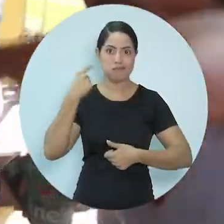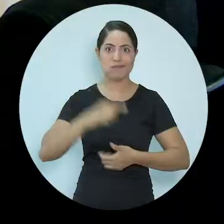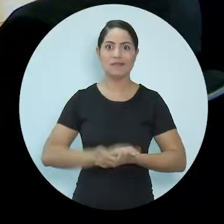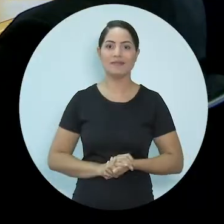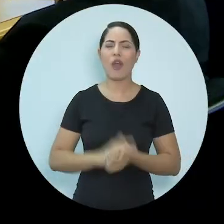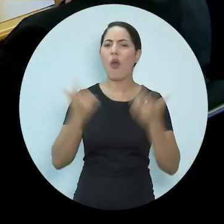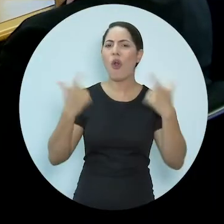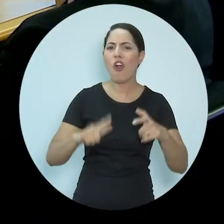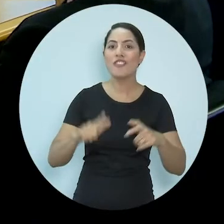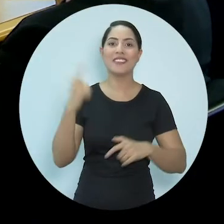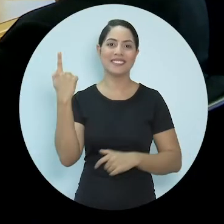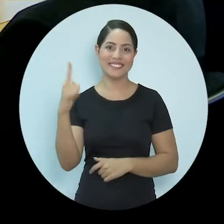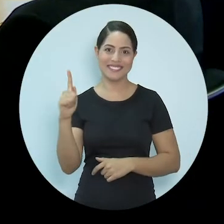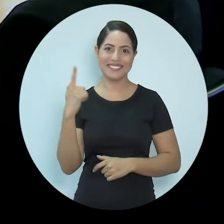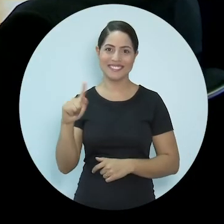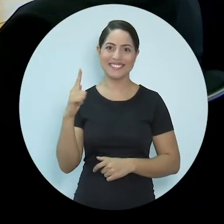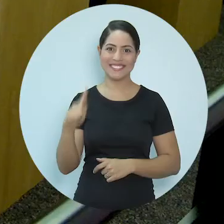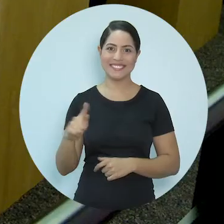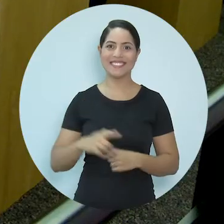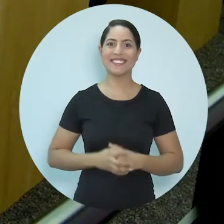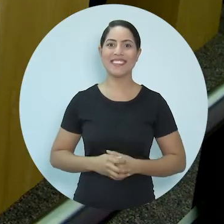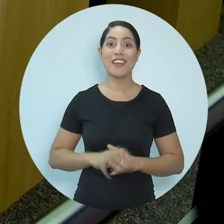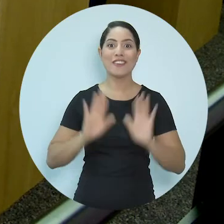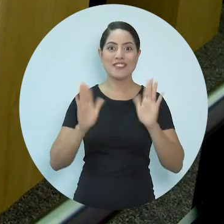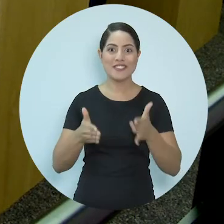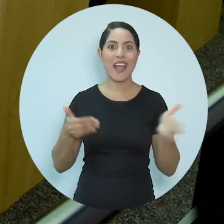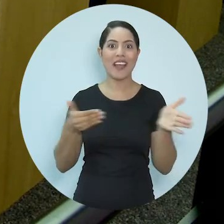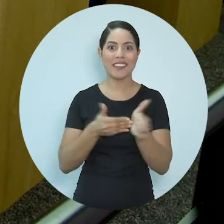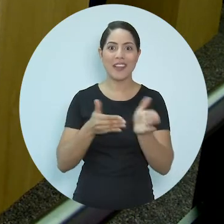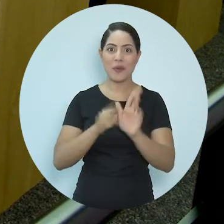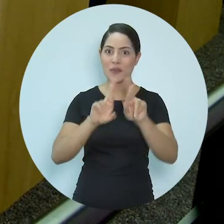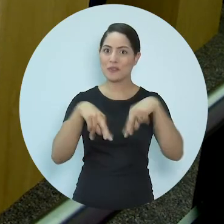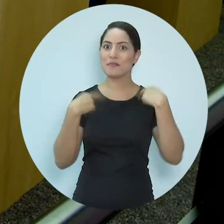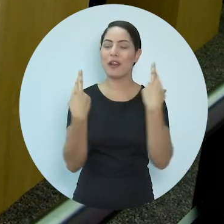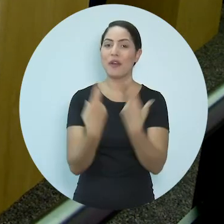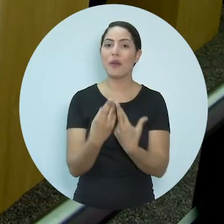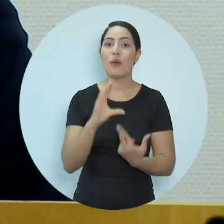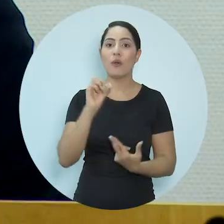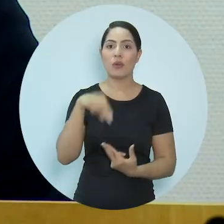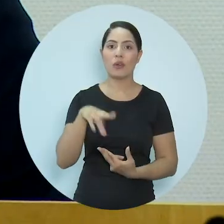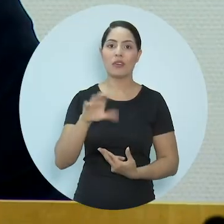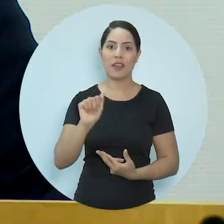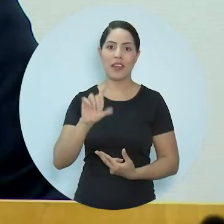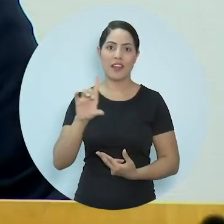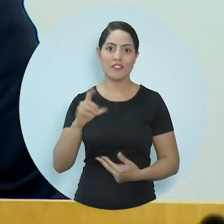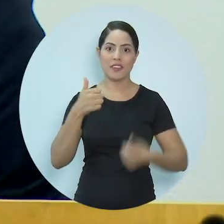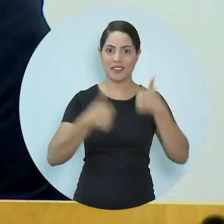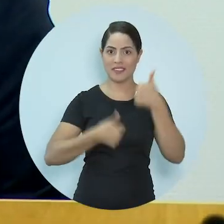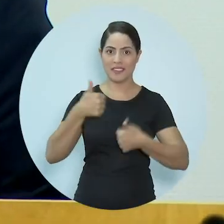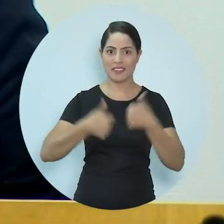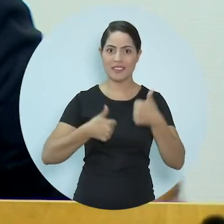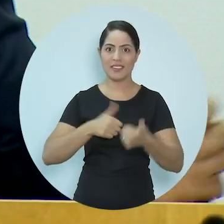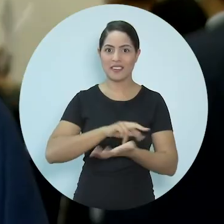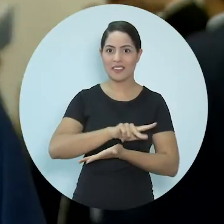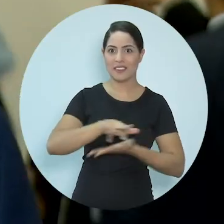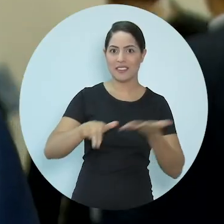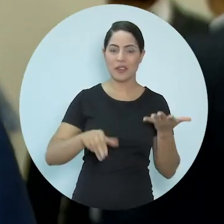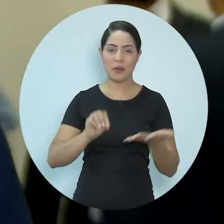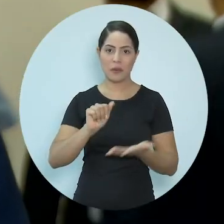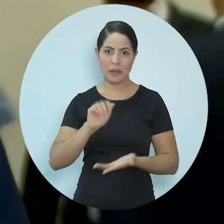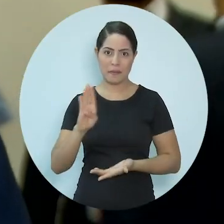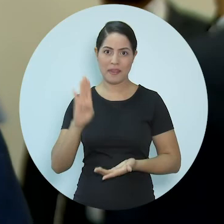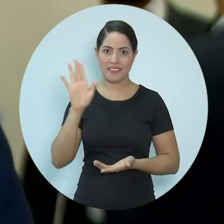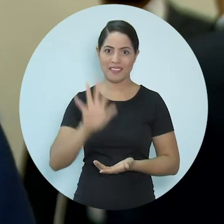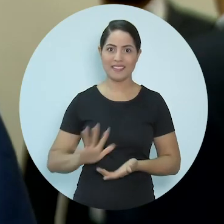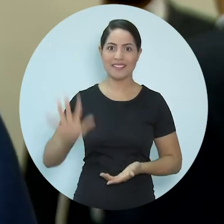já tem casa, Goiânia. A escolha foi feita na última reunião do CONCAD Esporte, na sede da OAB Nacional. O esporte